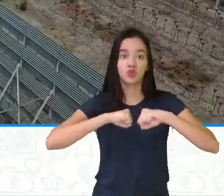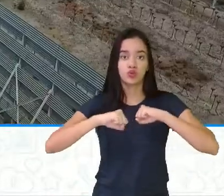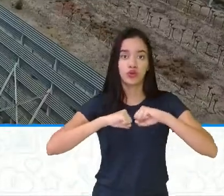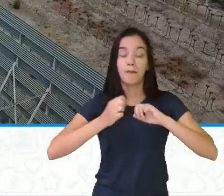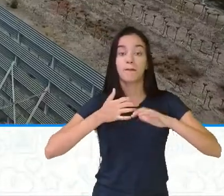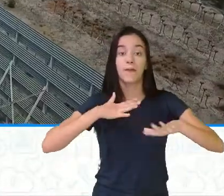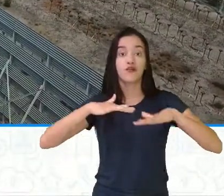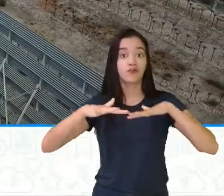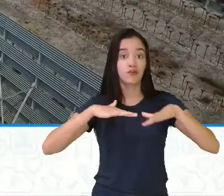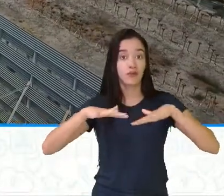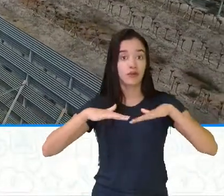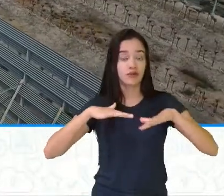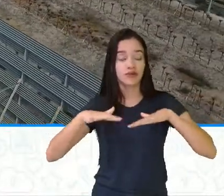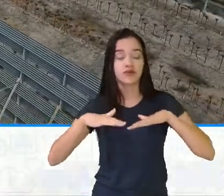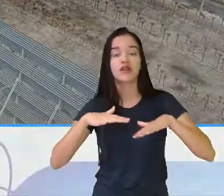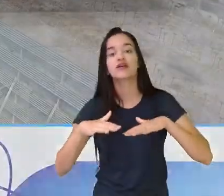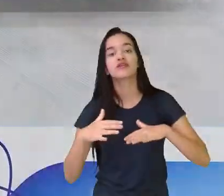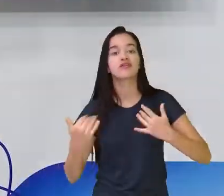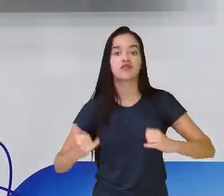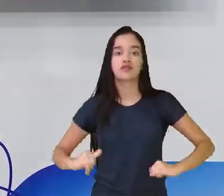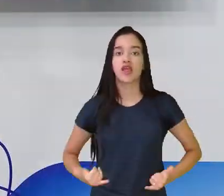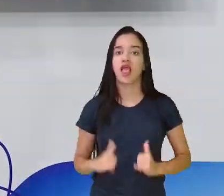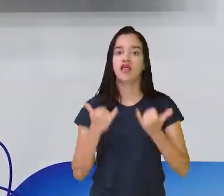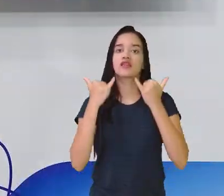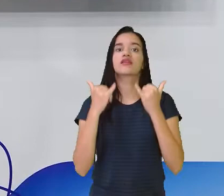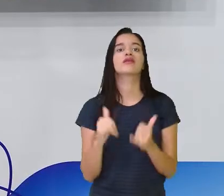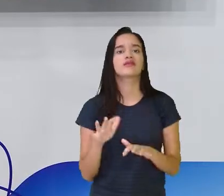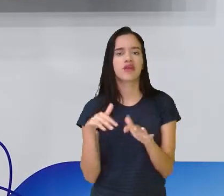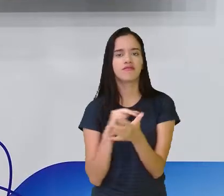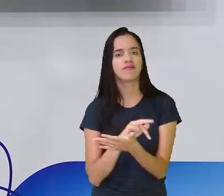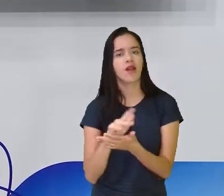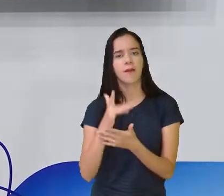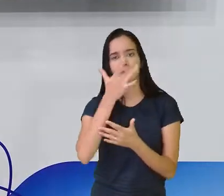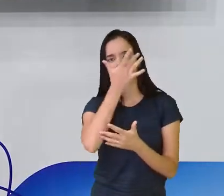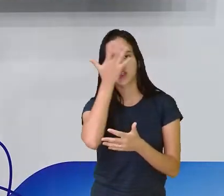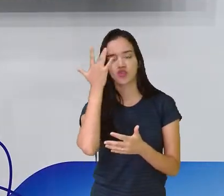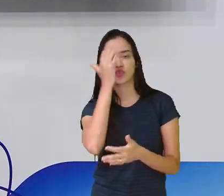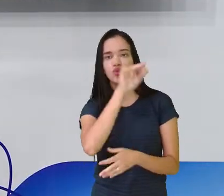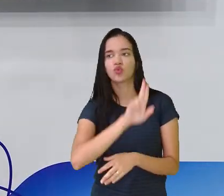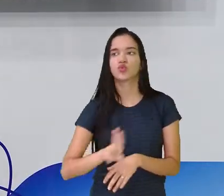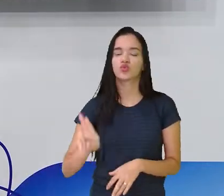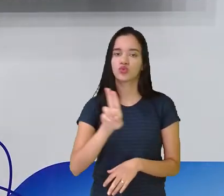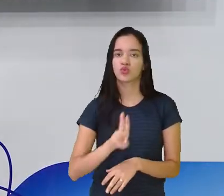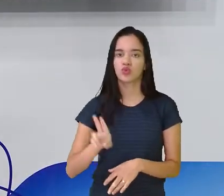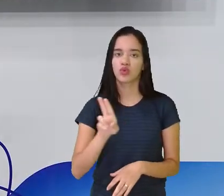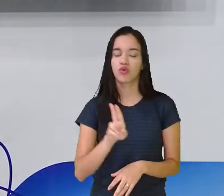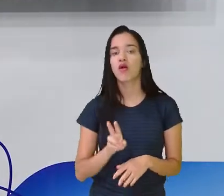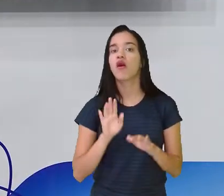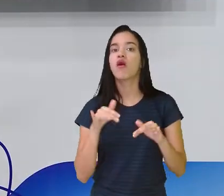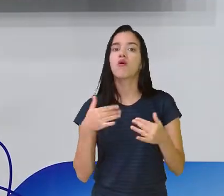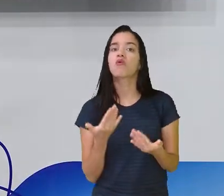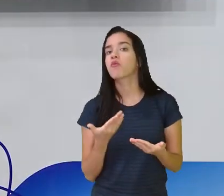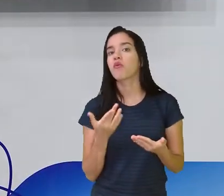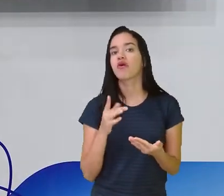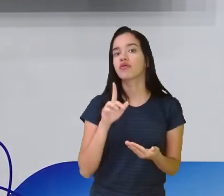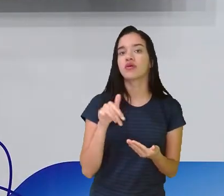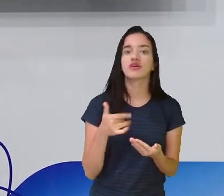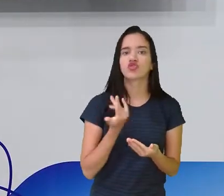geração de energia. Muitas pessoas ainda utilizam esse tipo de queima. E quais são os mais,